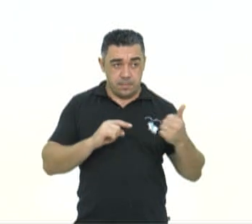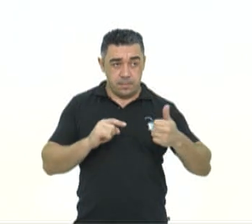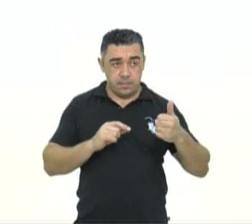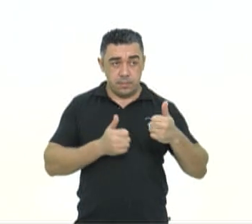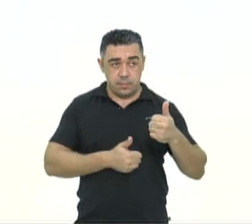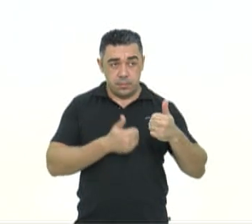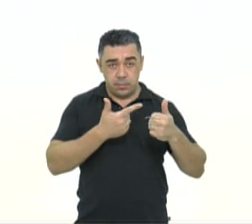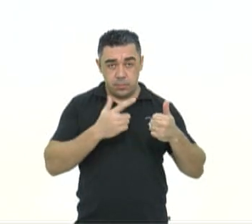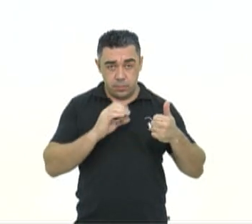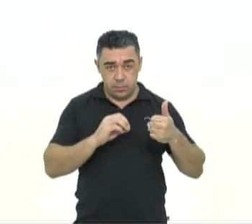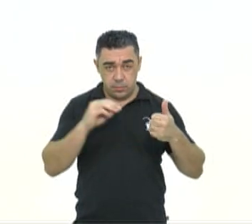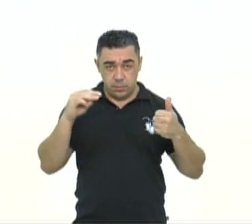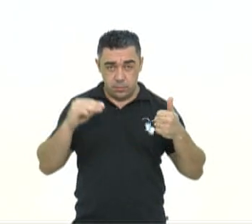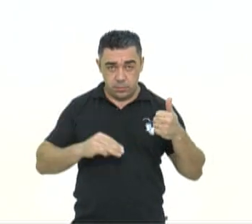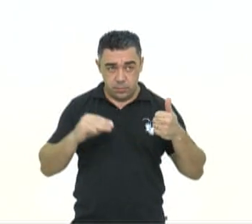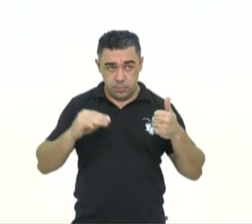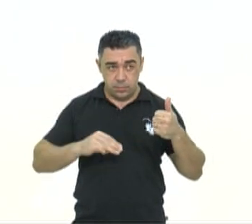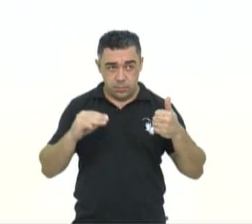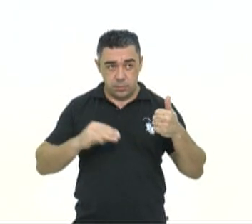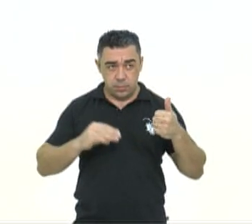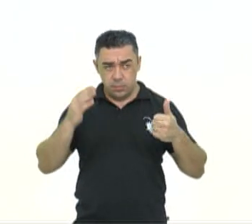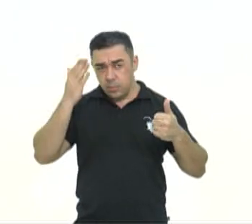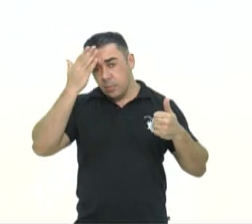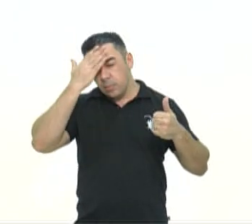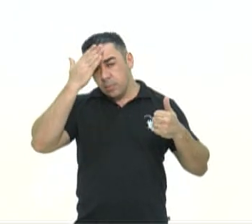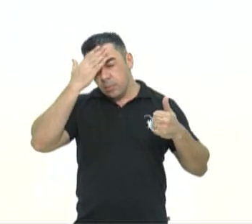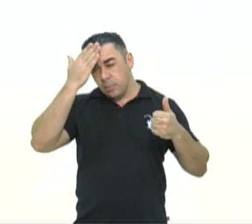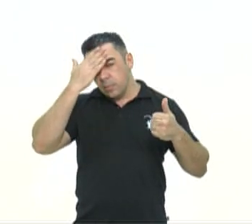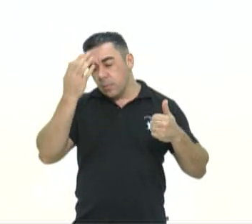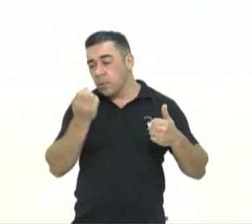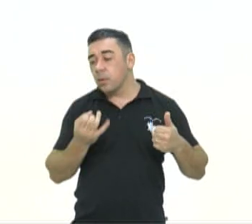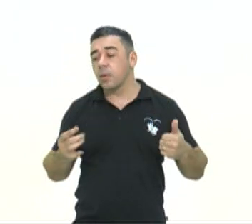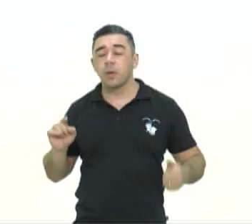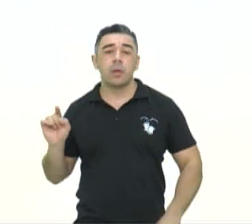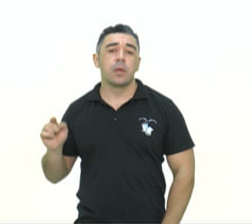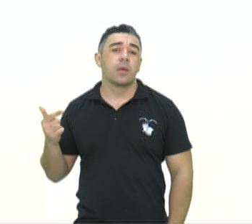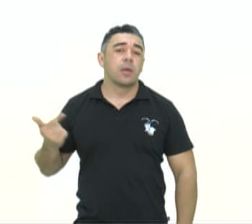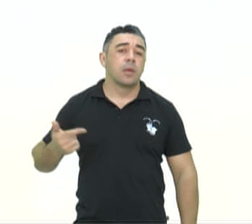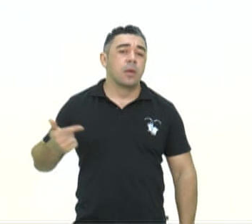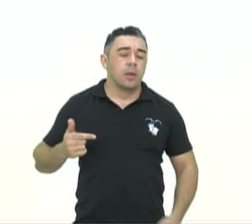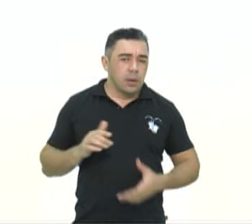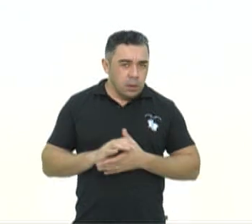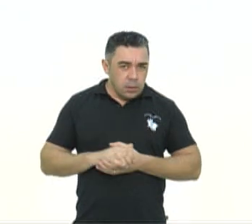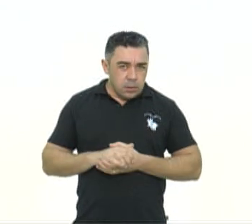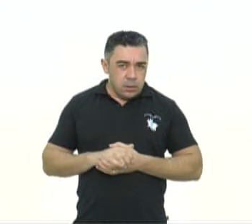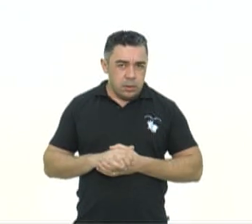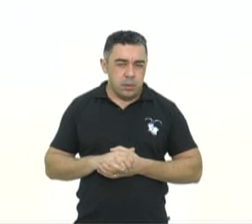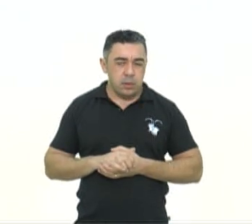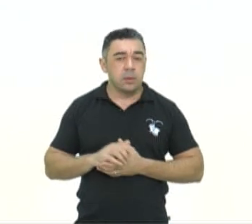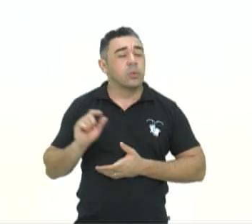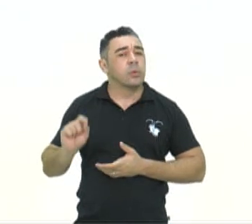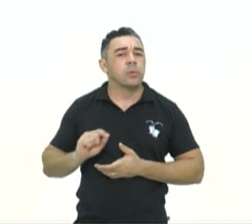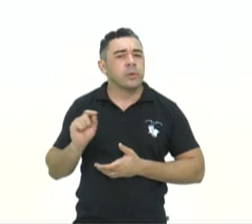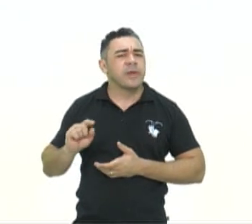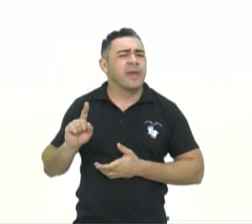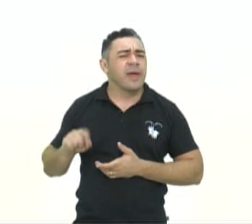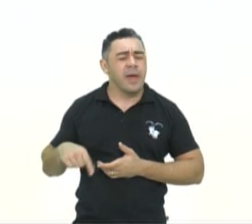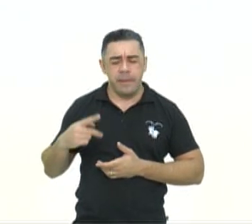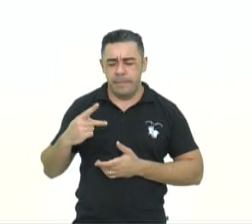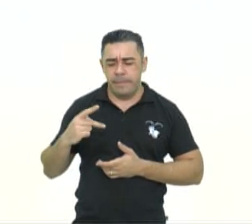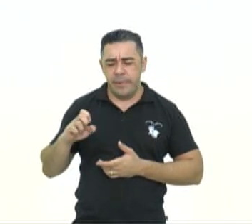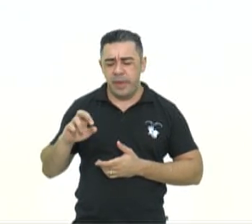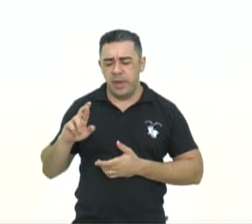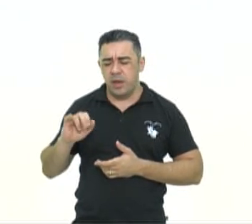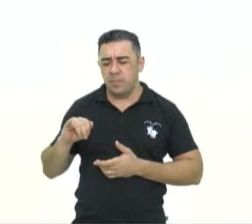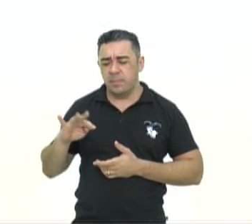de 120 metros, ele quer saber quanto será o do segundo. Então, lembrando que o que é o